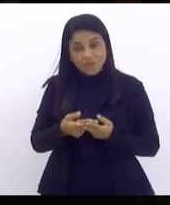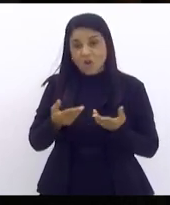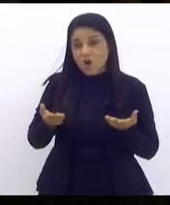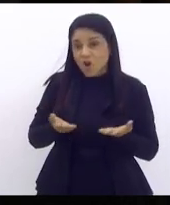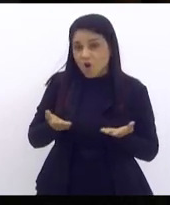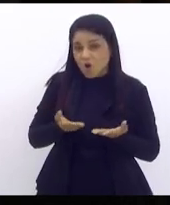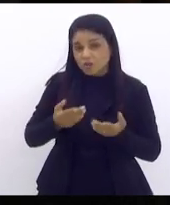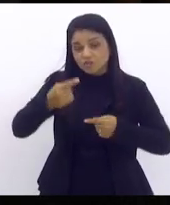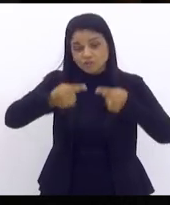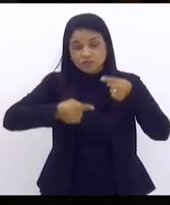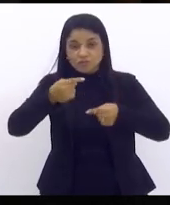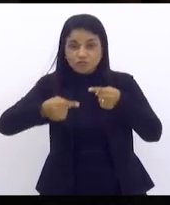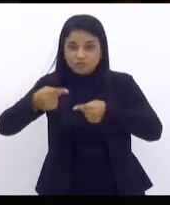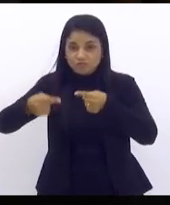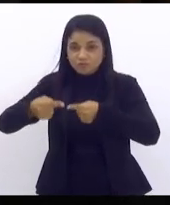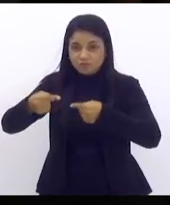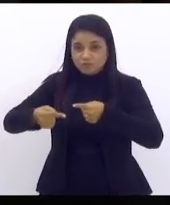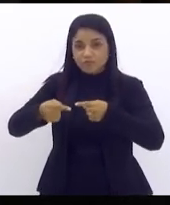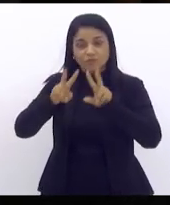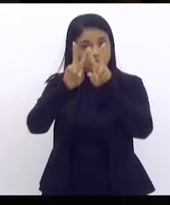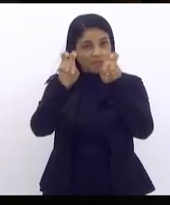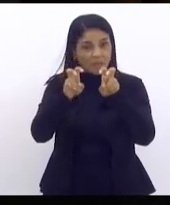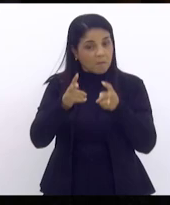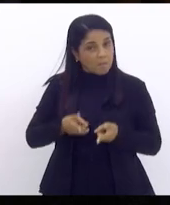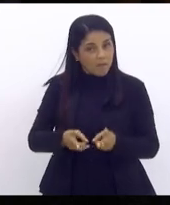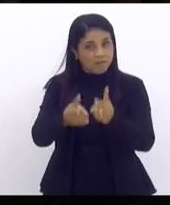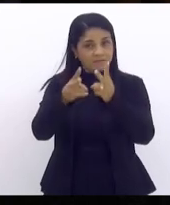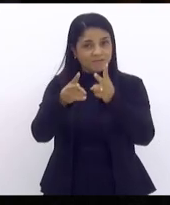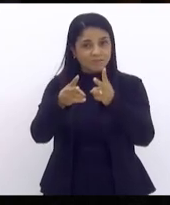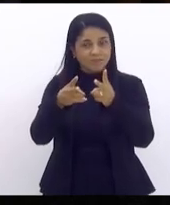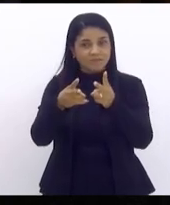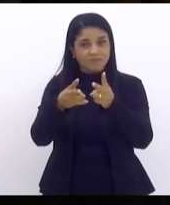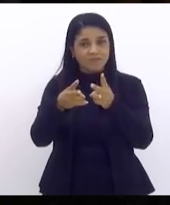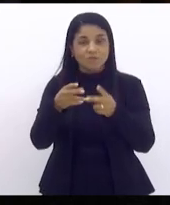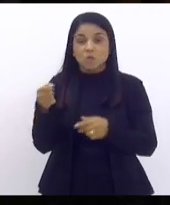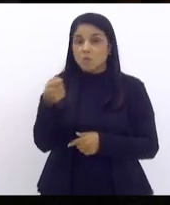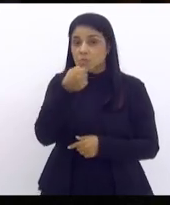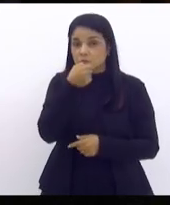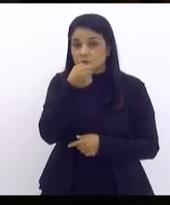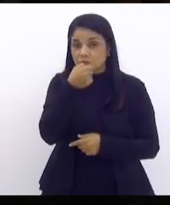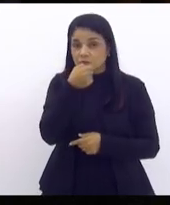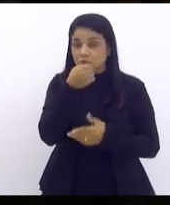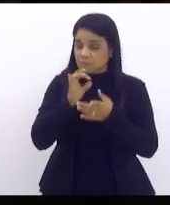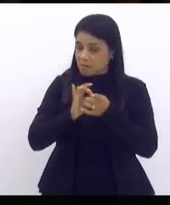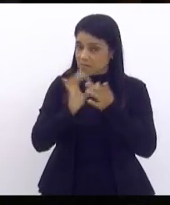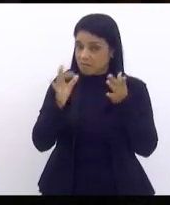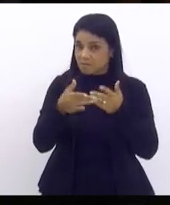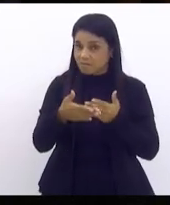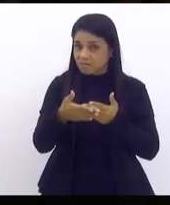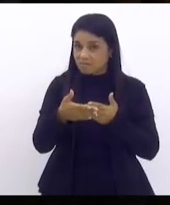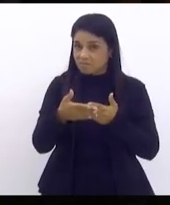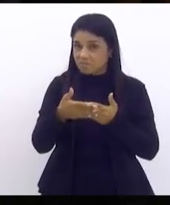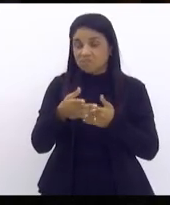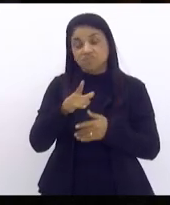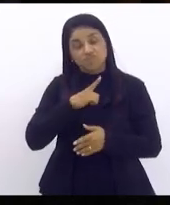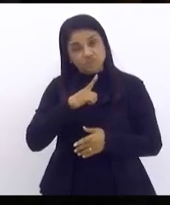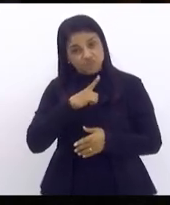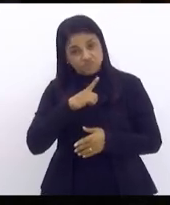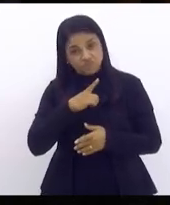hoje, discutir e debater este tema. Aliás, deputada, está aberto o microfone de aparte, e se a senhora